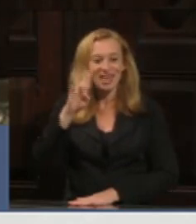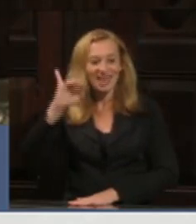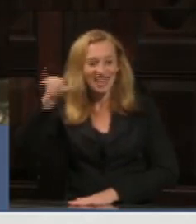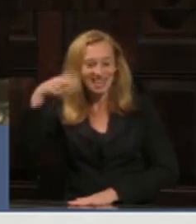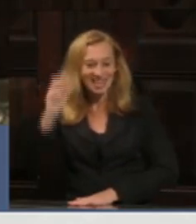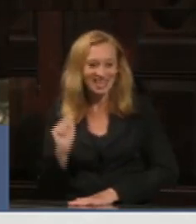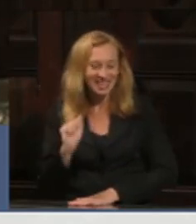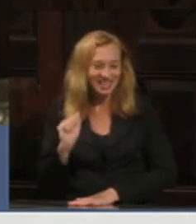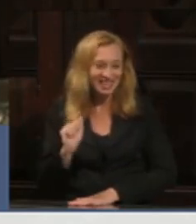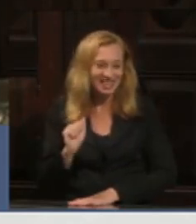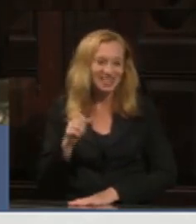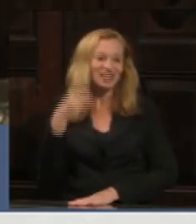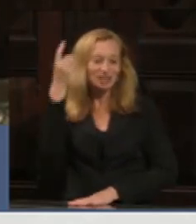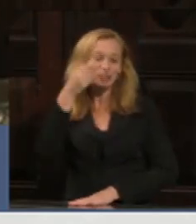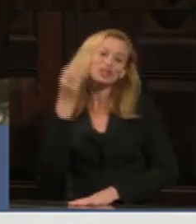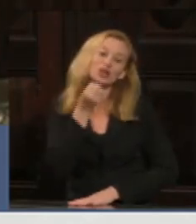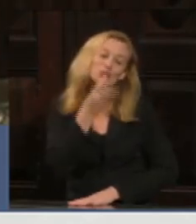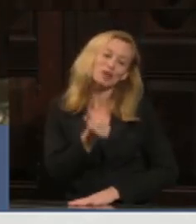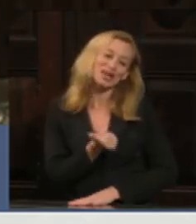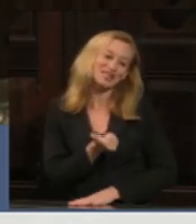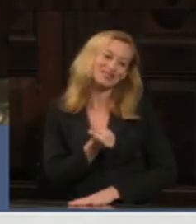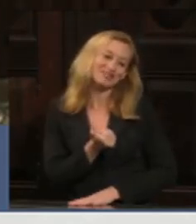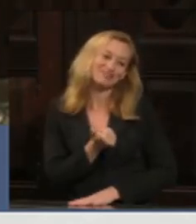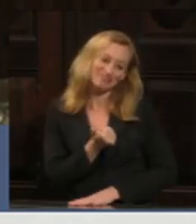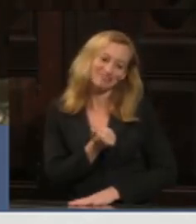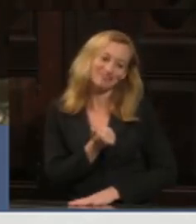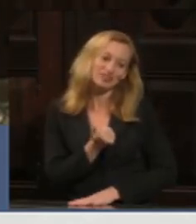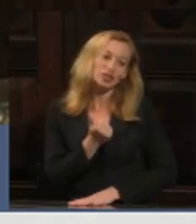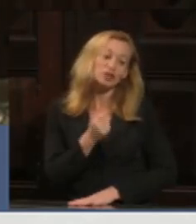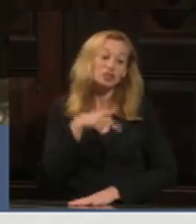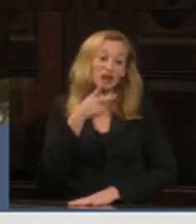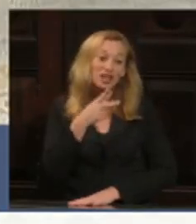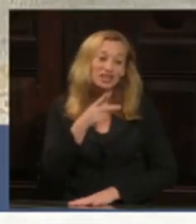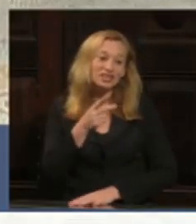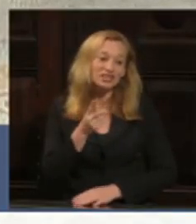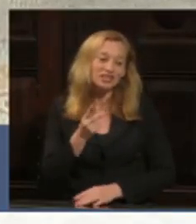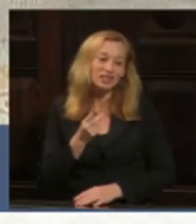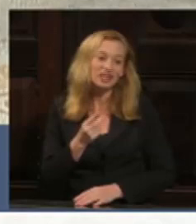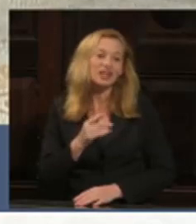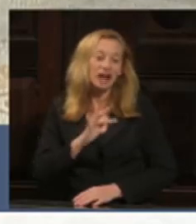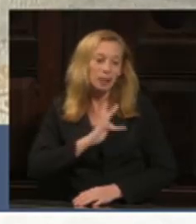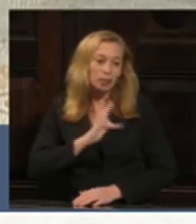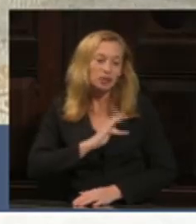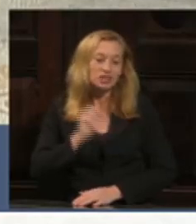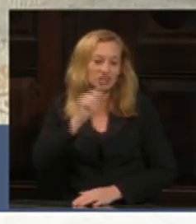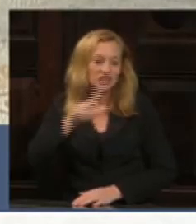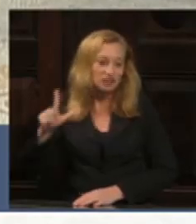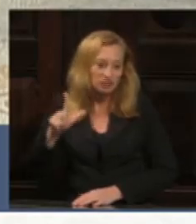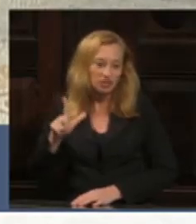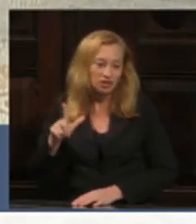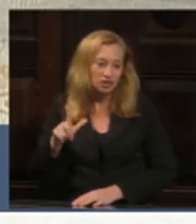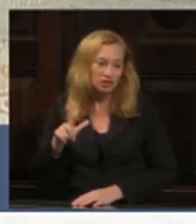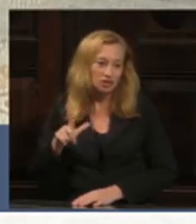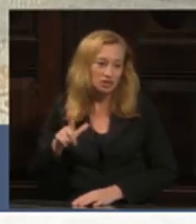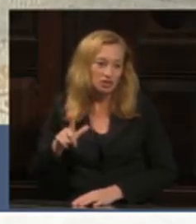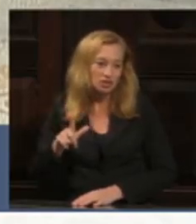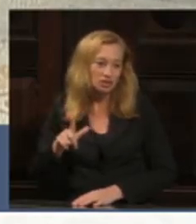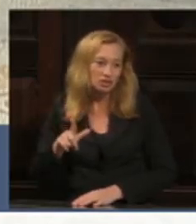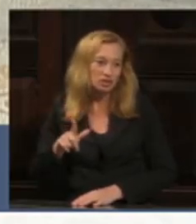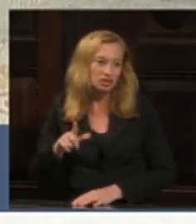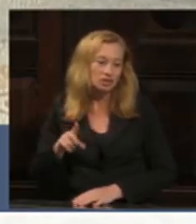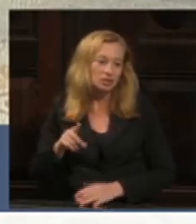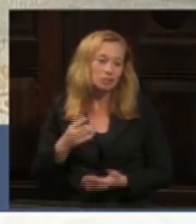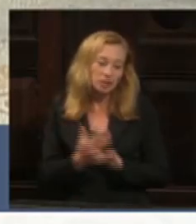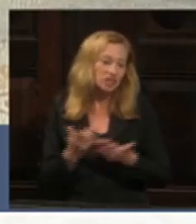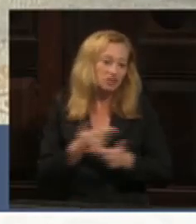Ferreirinha, você é um deputado do bem. Você é um deputado do bem. Estou falando que a Polícia Civil, ela se deixou levar também para uma investigação que não chegou a